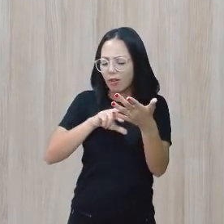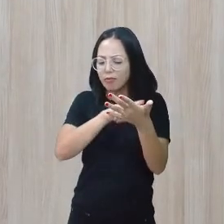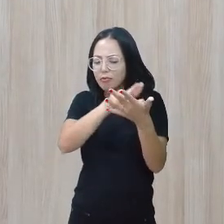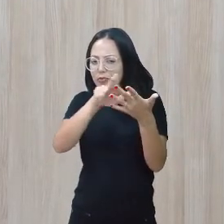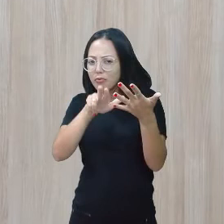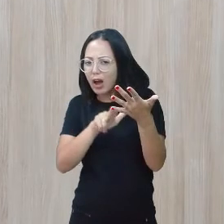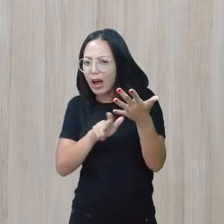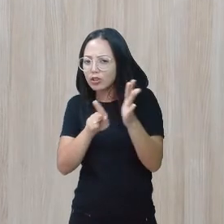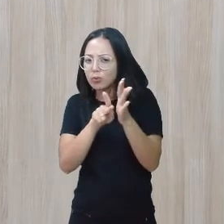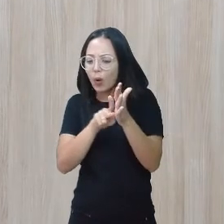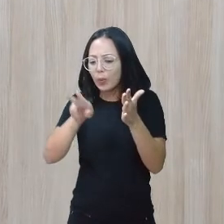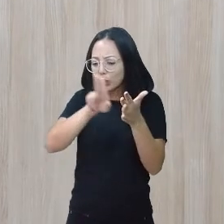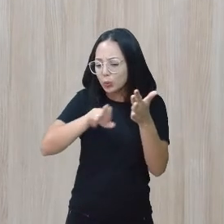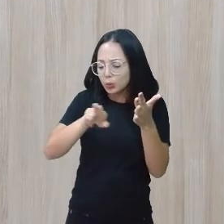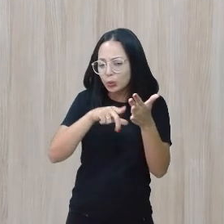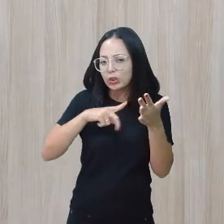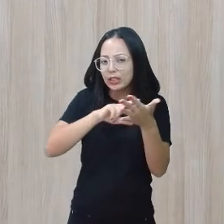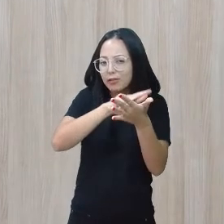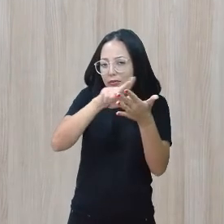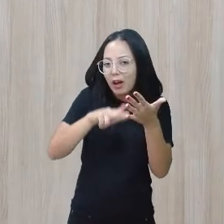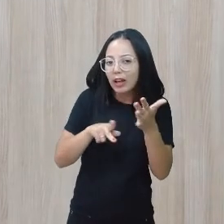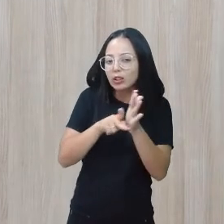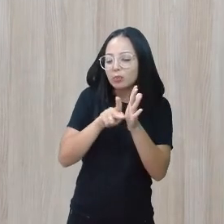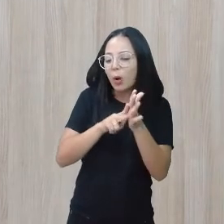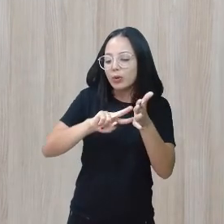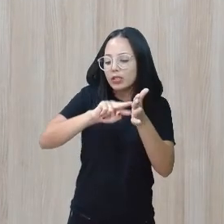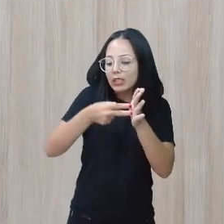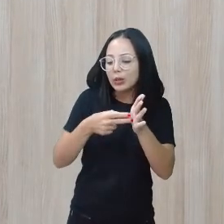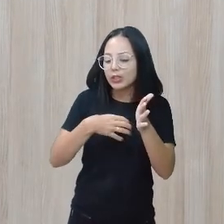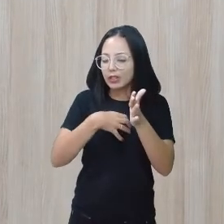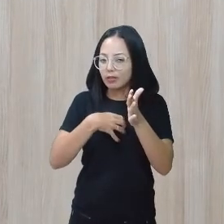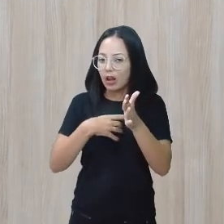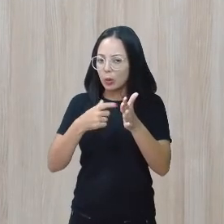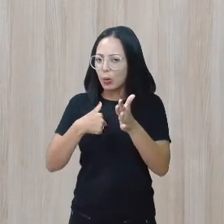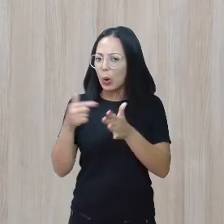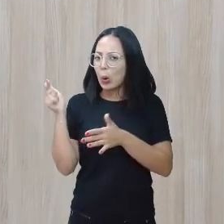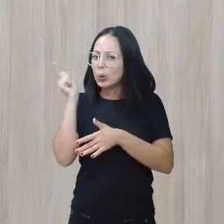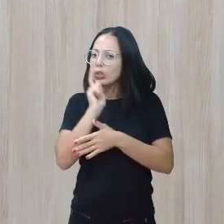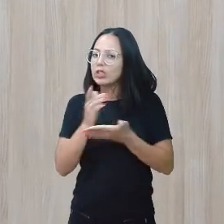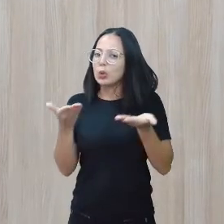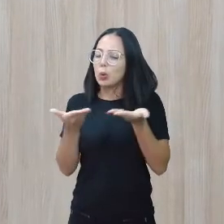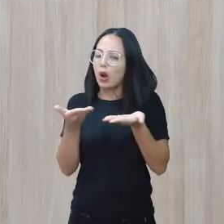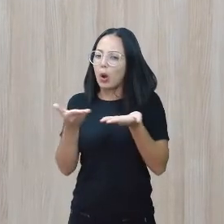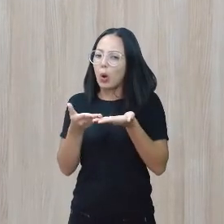várias empregabilidades no sentido semântico da coisa? Será que eu consigo